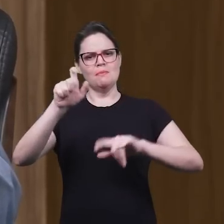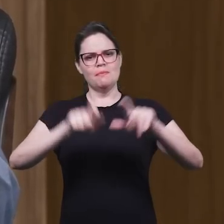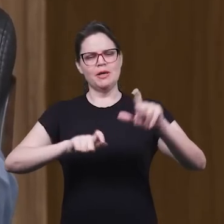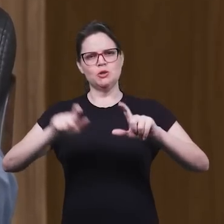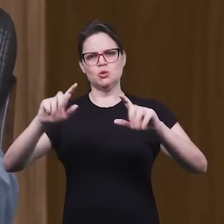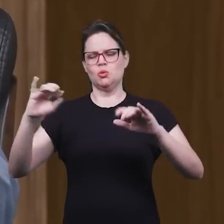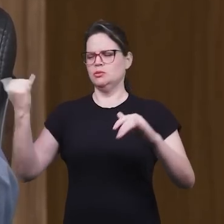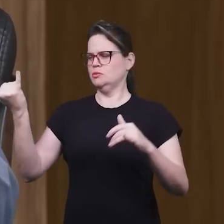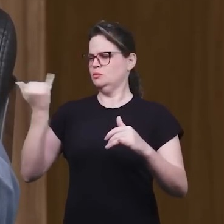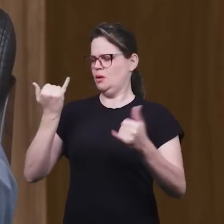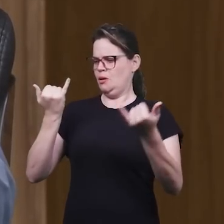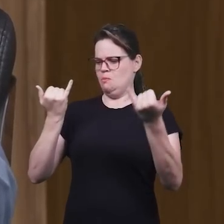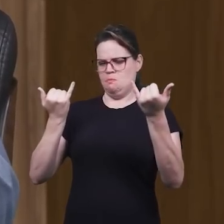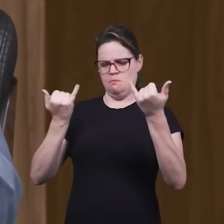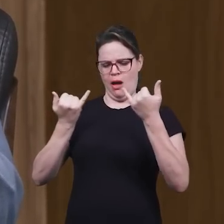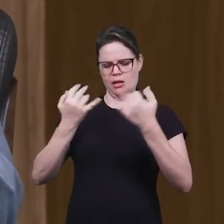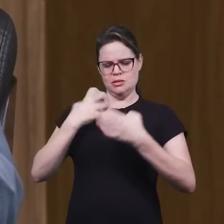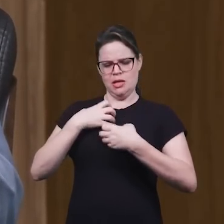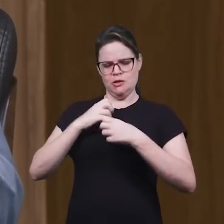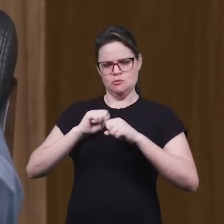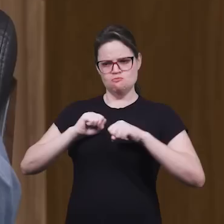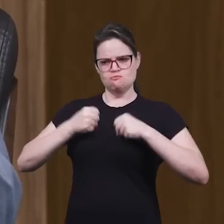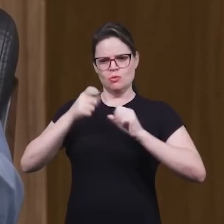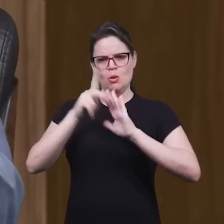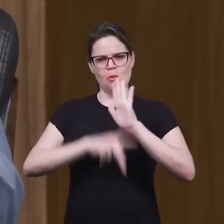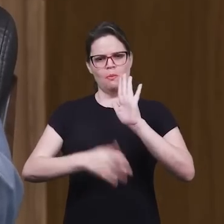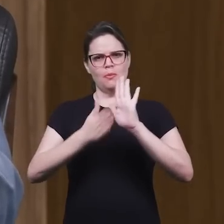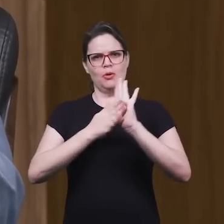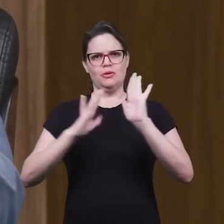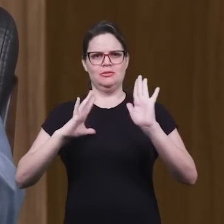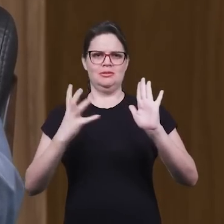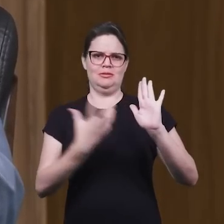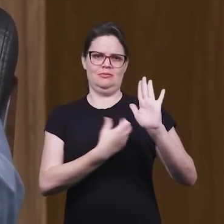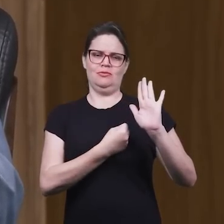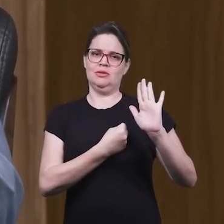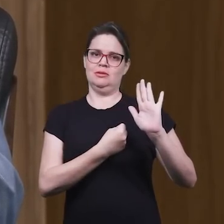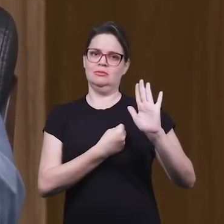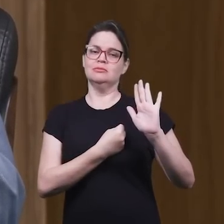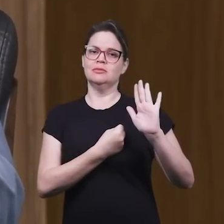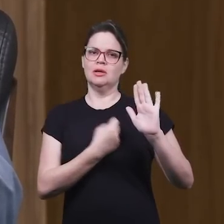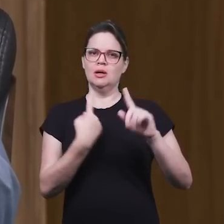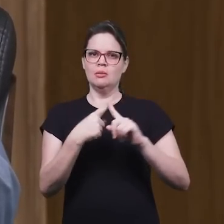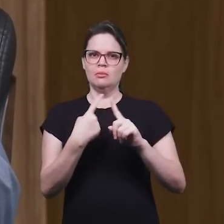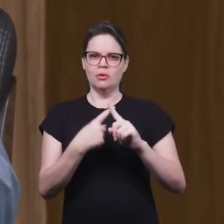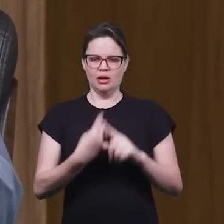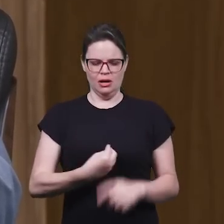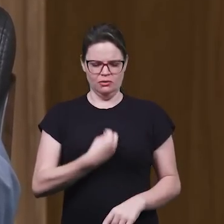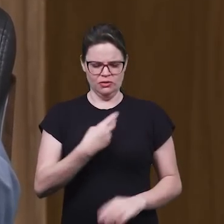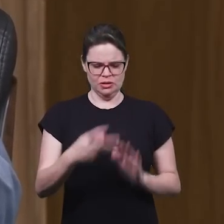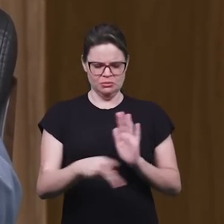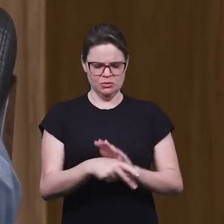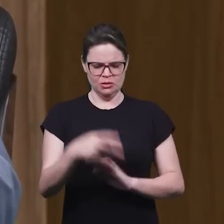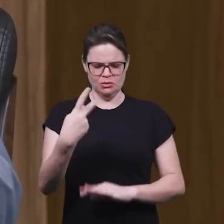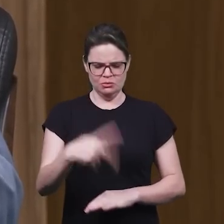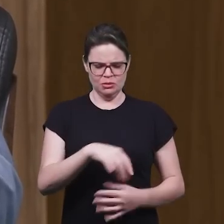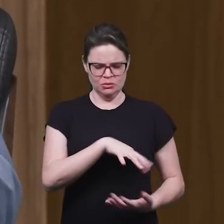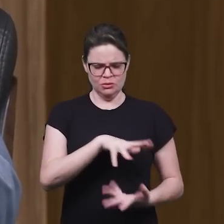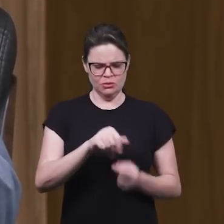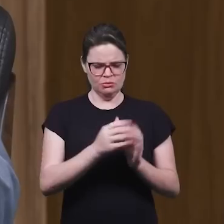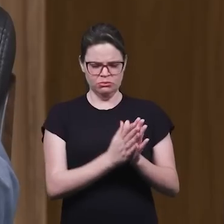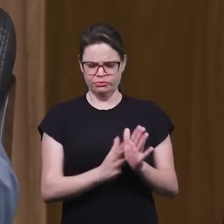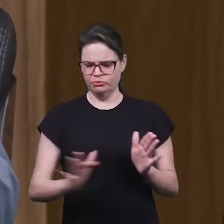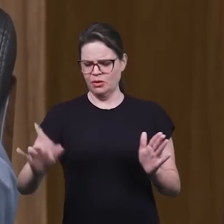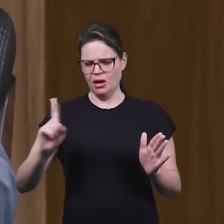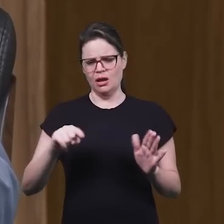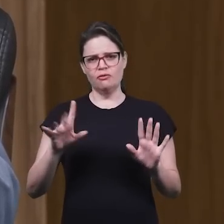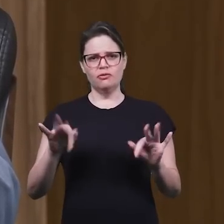projeto de Deus para o homem. Porque o projeto de Deus para o homem não é essa vida aqui. Essa vida é uma passagem, é um